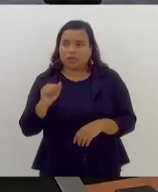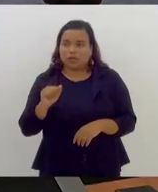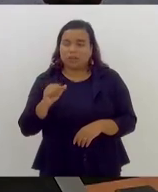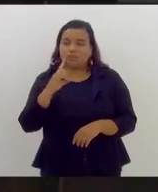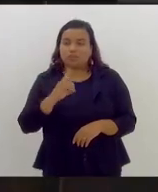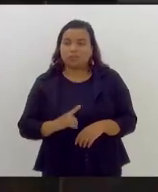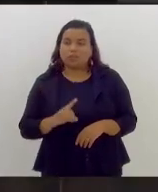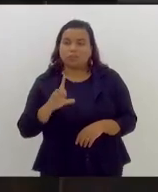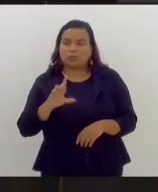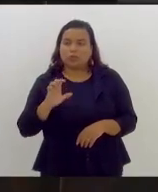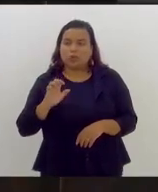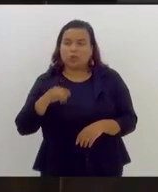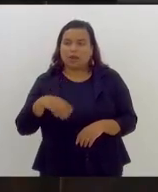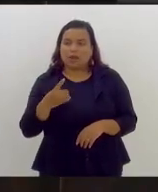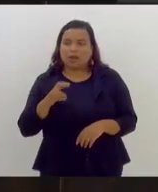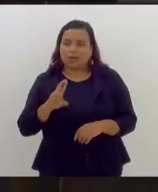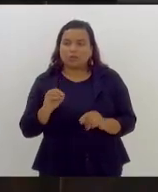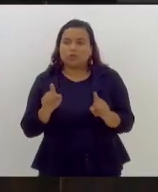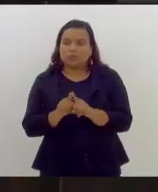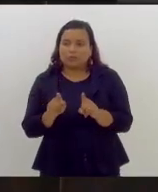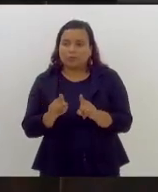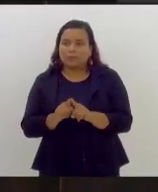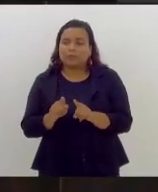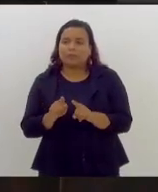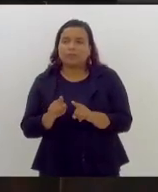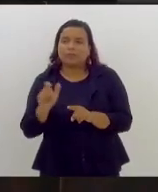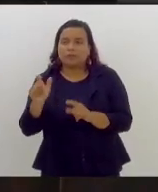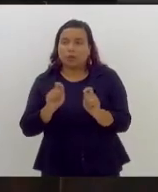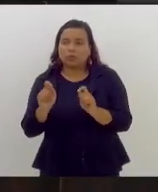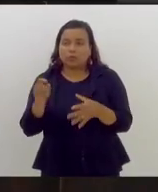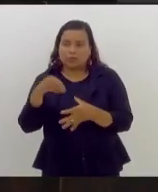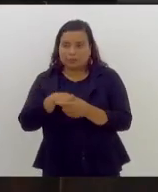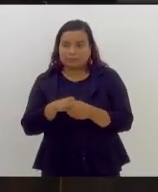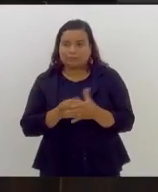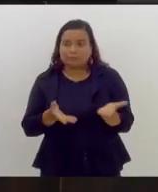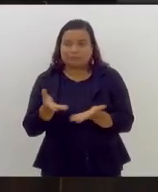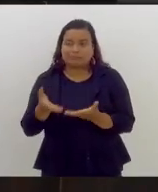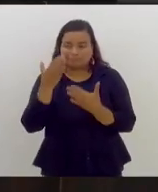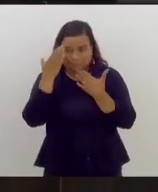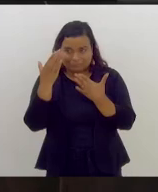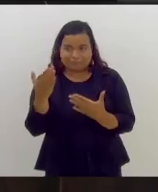diretor Leandro, também do diretor Leandro, controle interno. Muito obrigado.